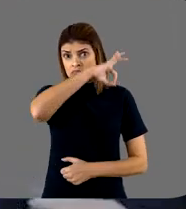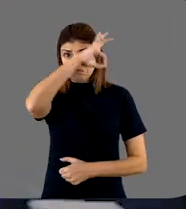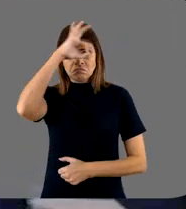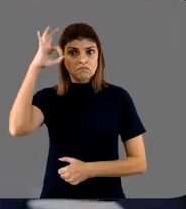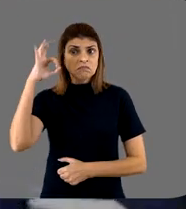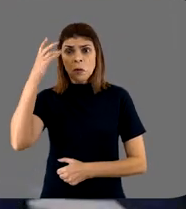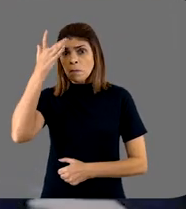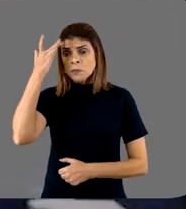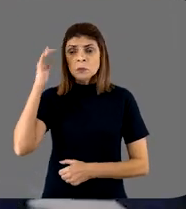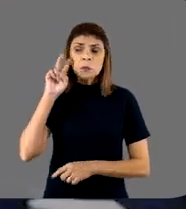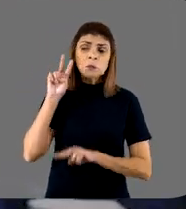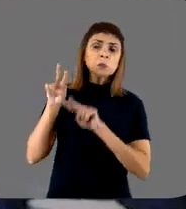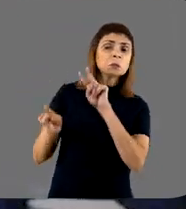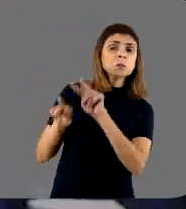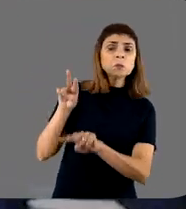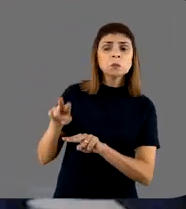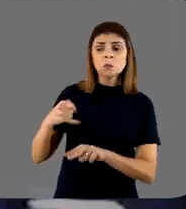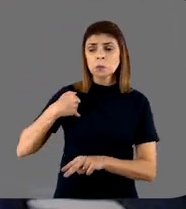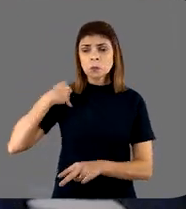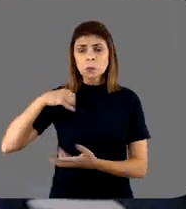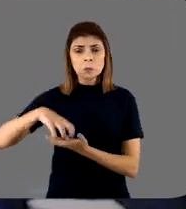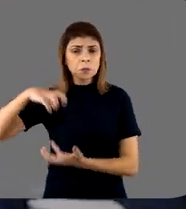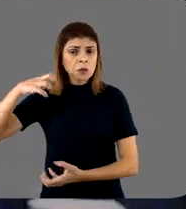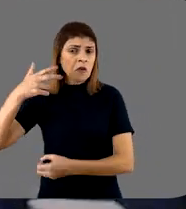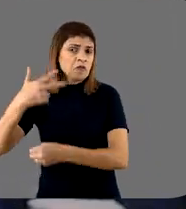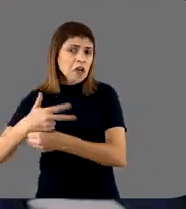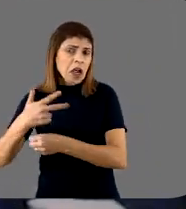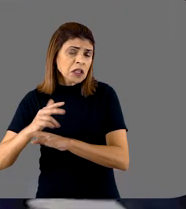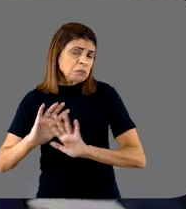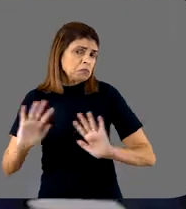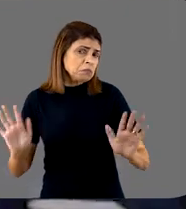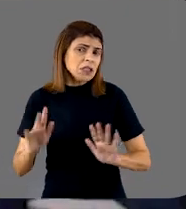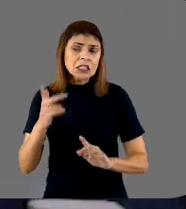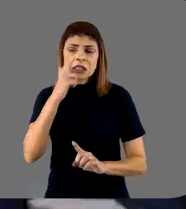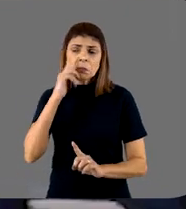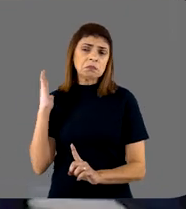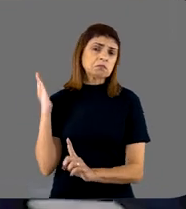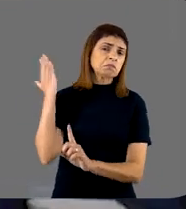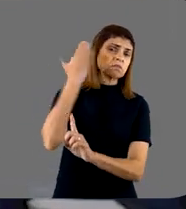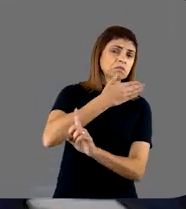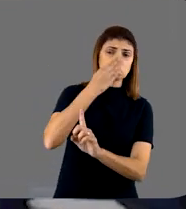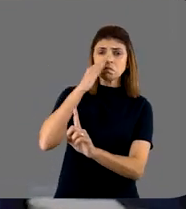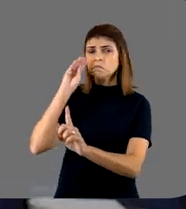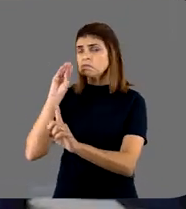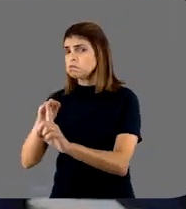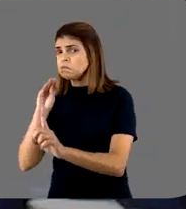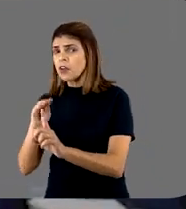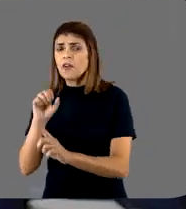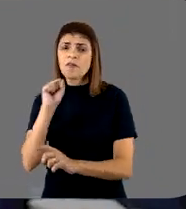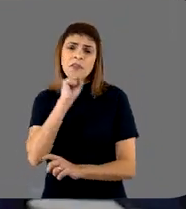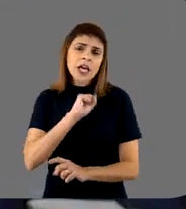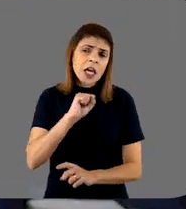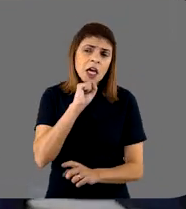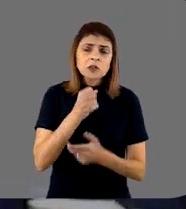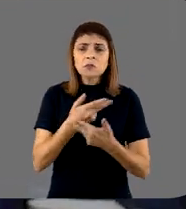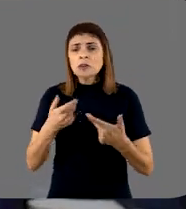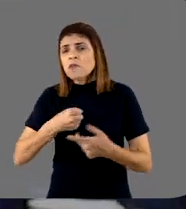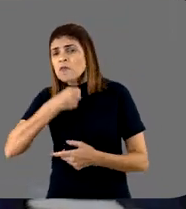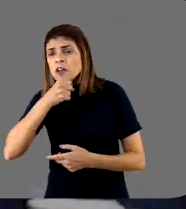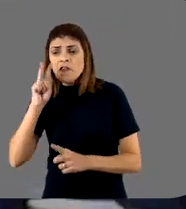gente não estava no radar. Quer dizer, o envelhecimento ele sempre foi muito negligenciado, né? Nunca teve